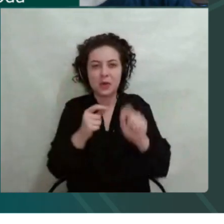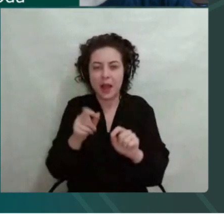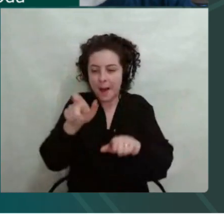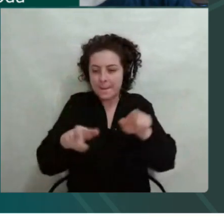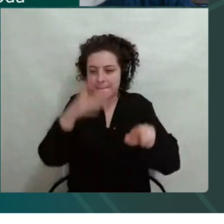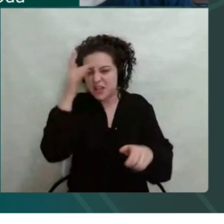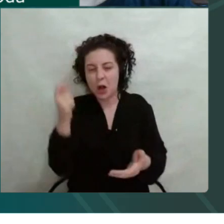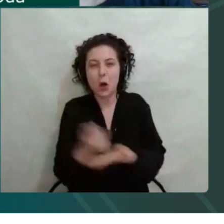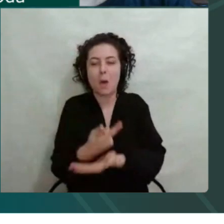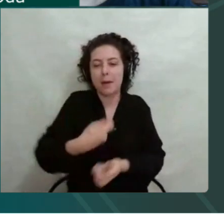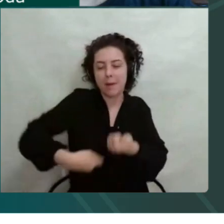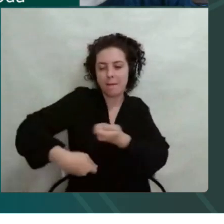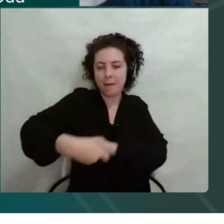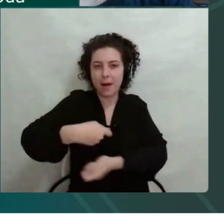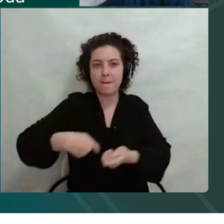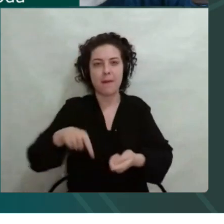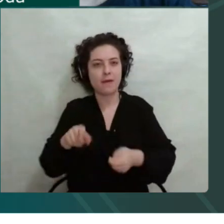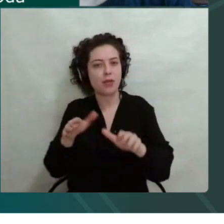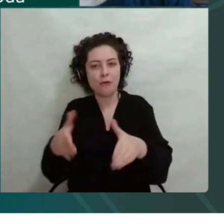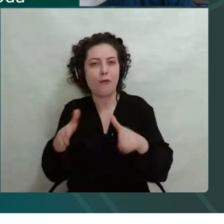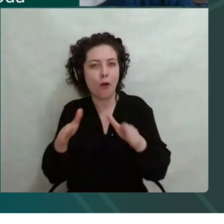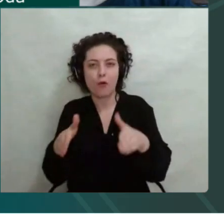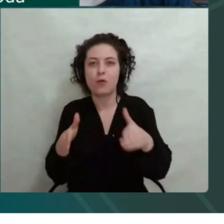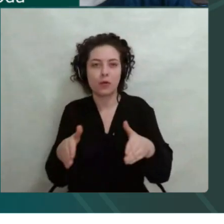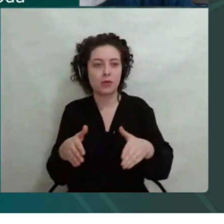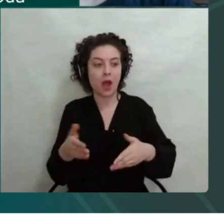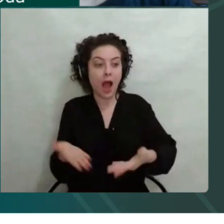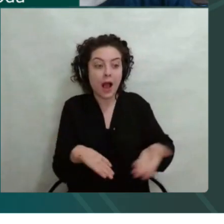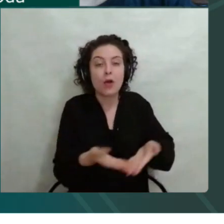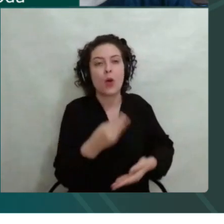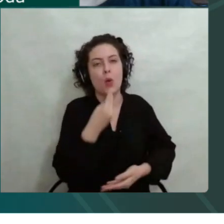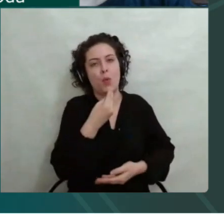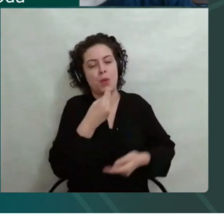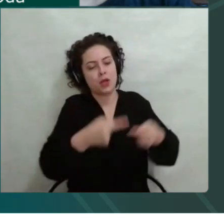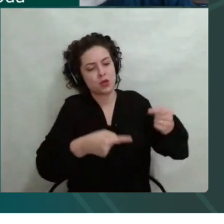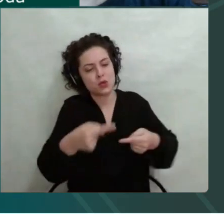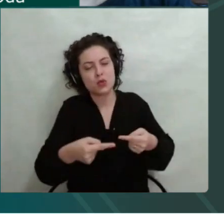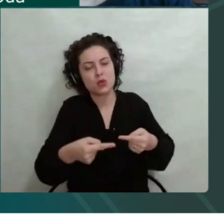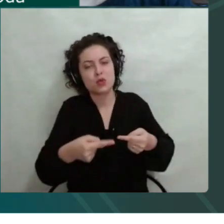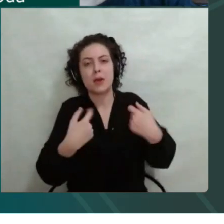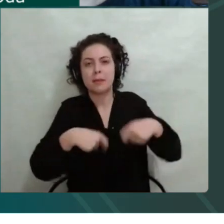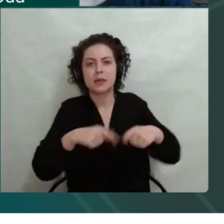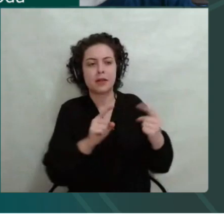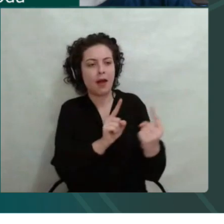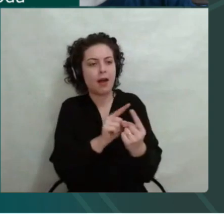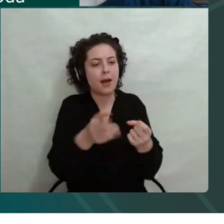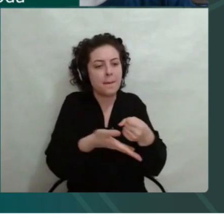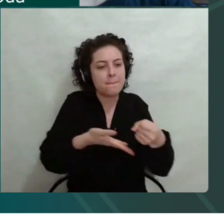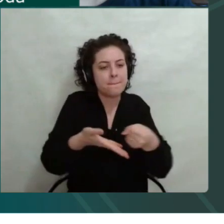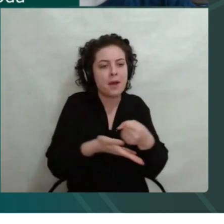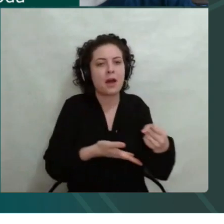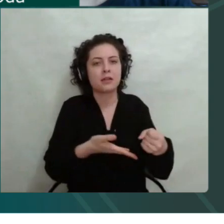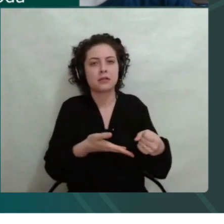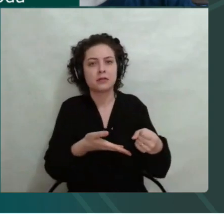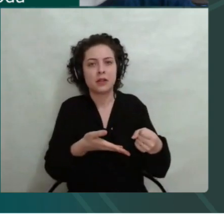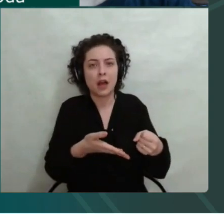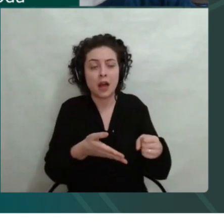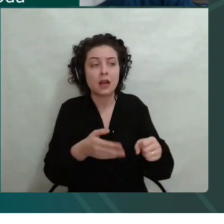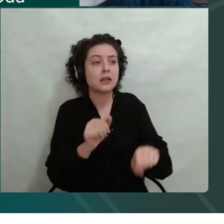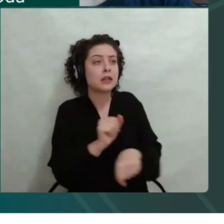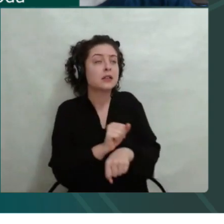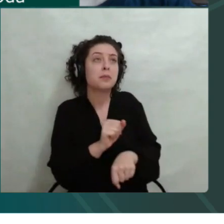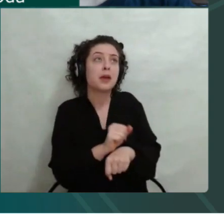eu acho que essa é uma oportunidade também de nós discutirmos que uma atenção básica que fica esperando atender a demanda espontânea e